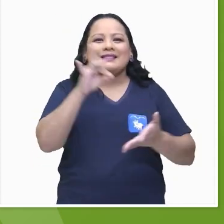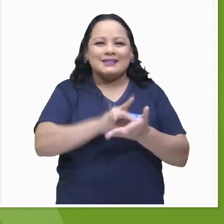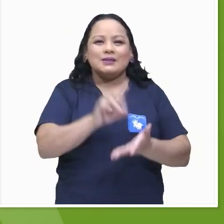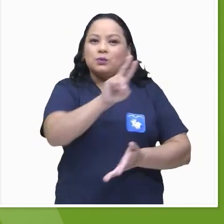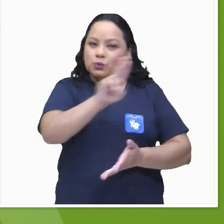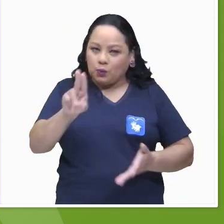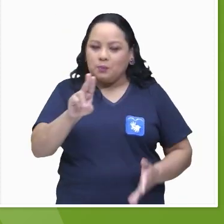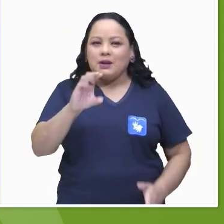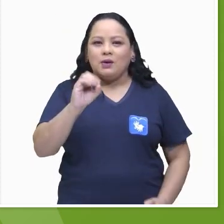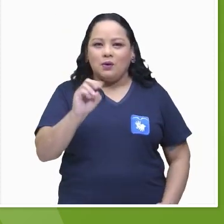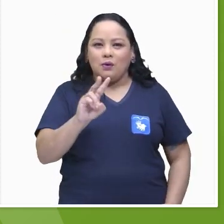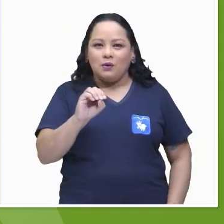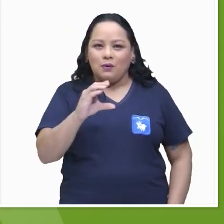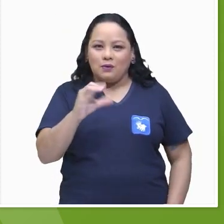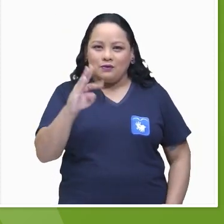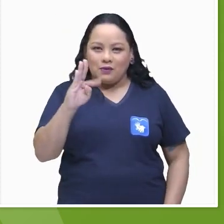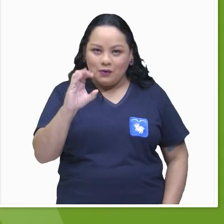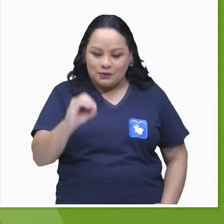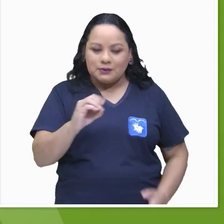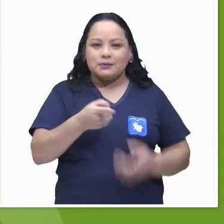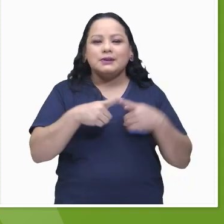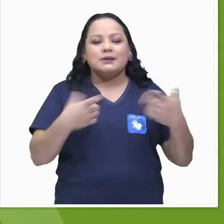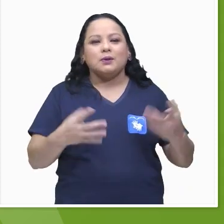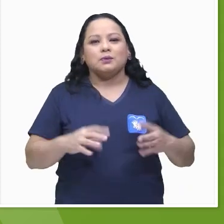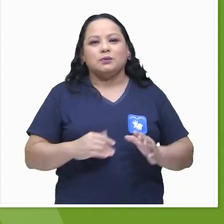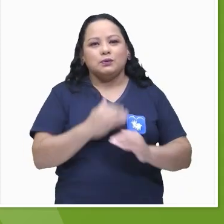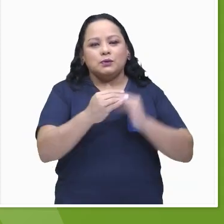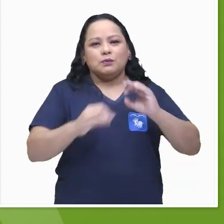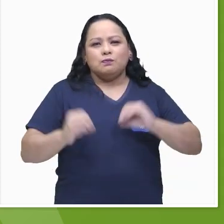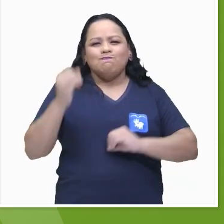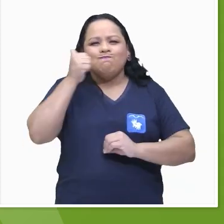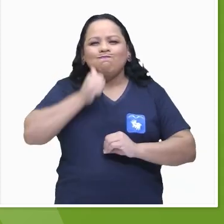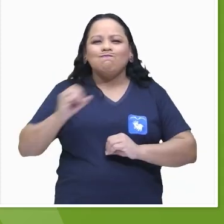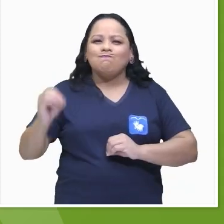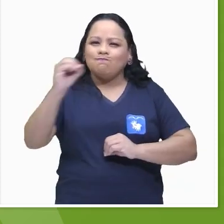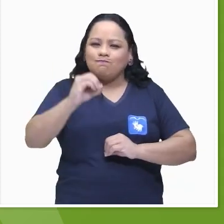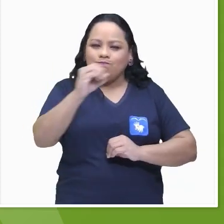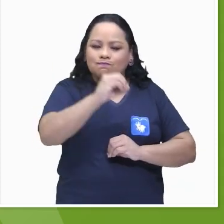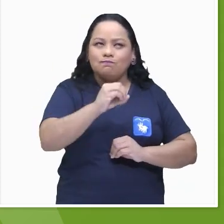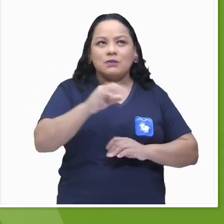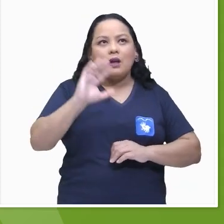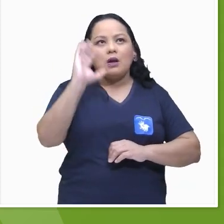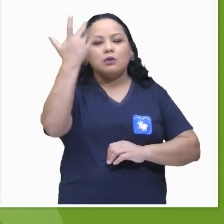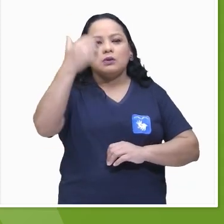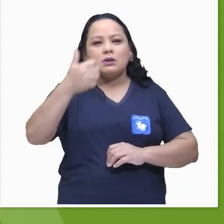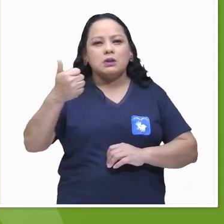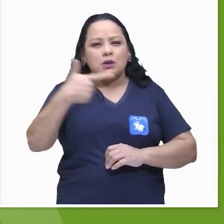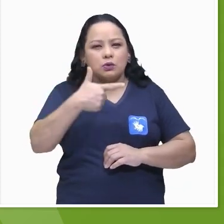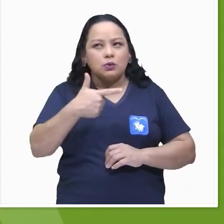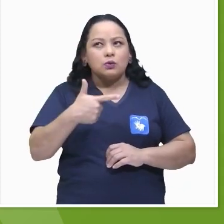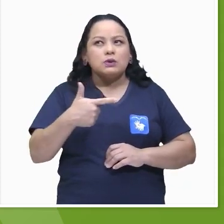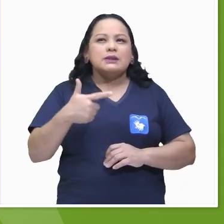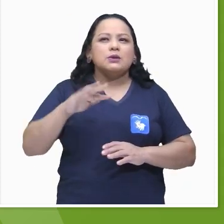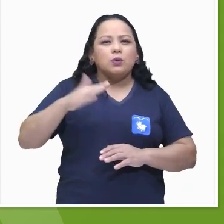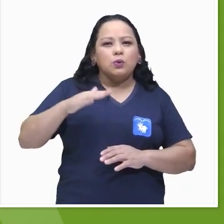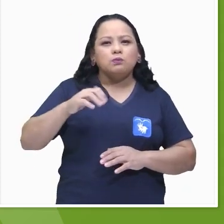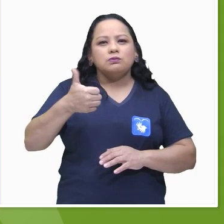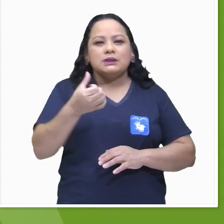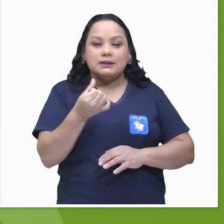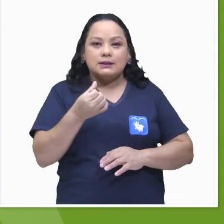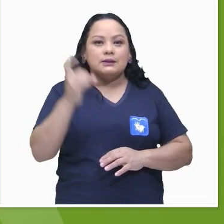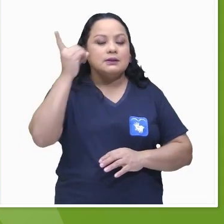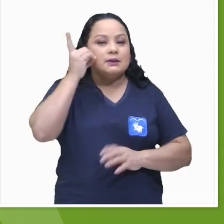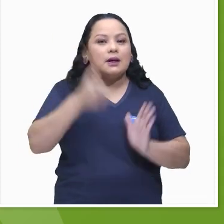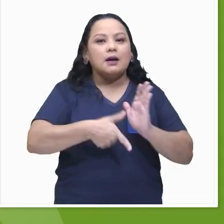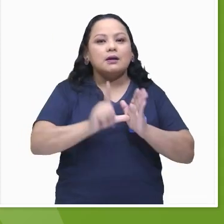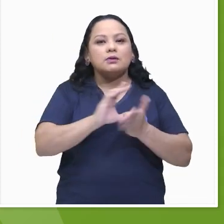bom? Então, a ovulação geralmente ocorre de 12 a 16 dias